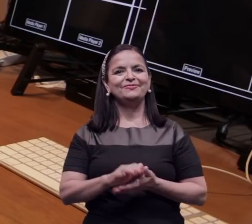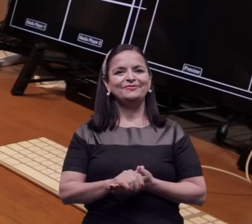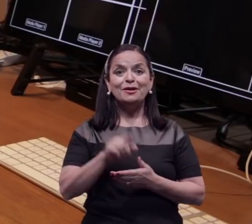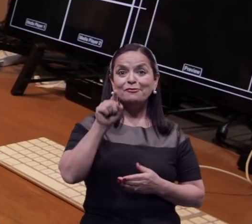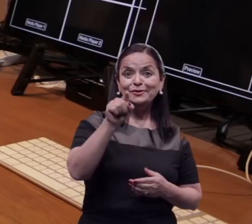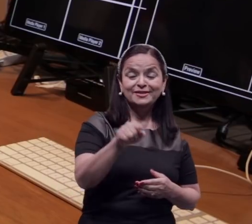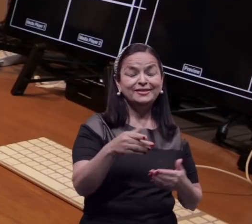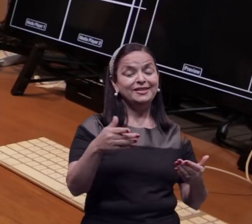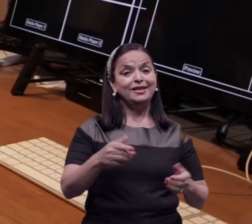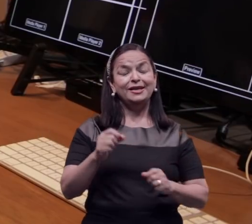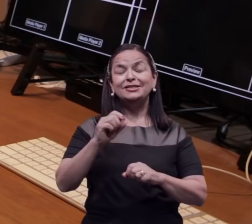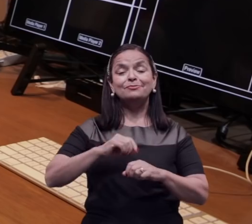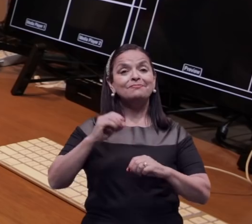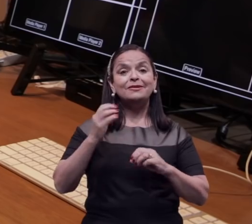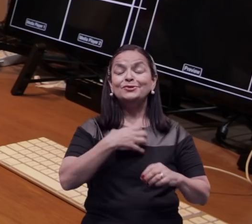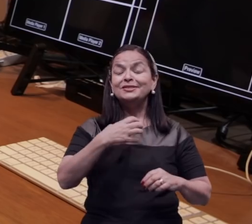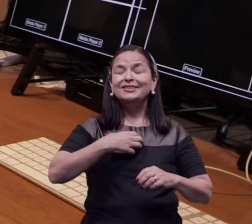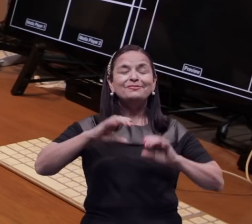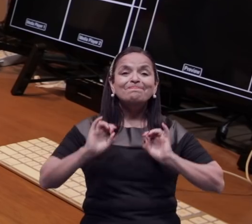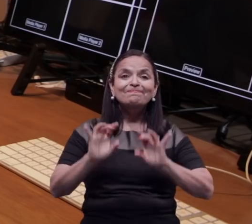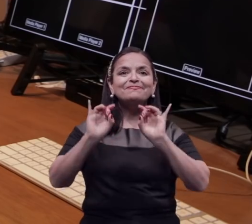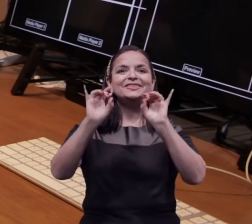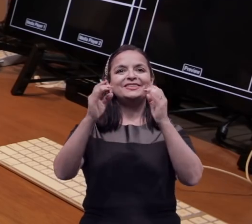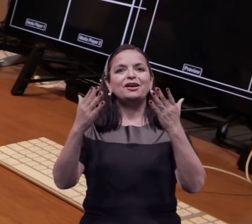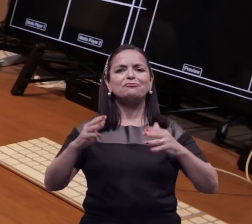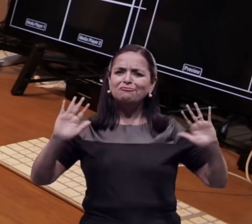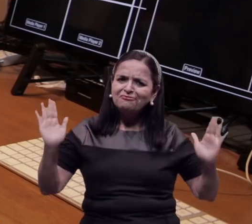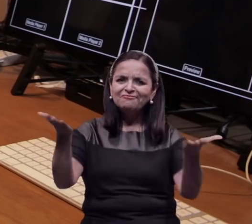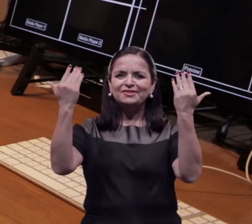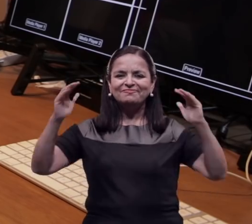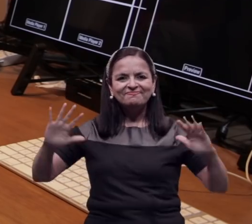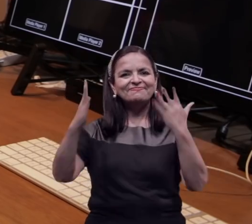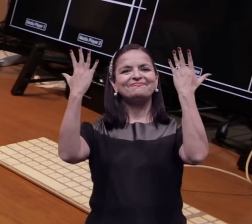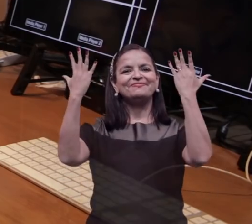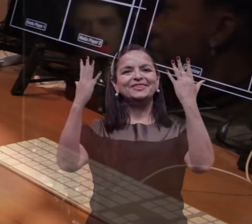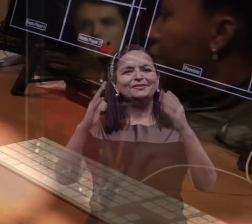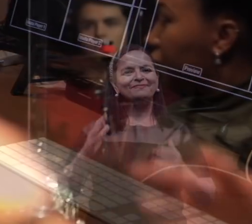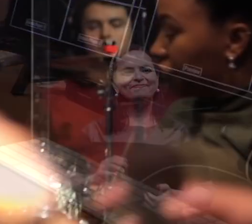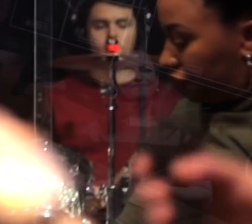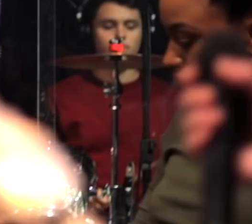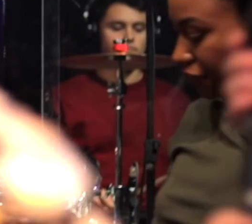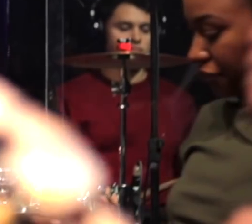vai falar a você hoje de maneira muito especial. Vamos celebrar juntos!